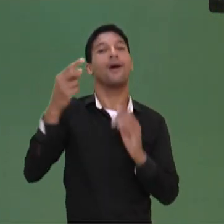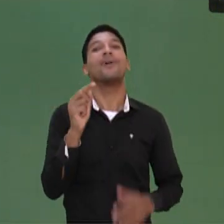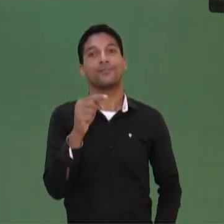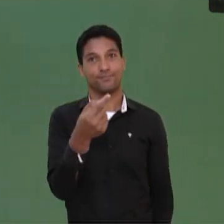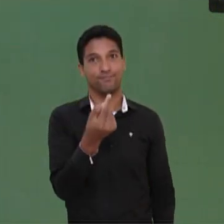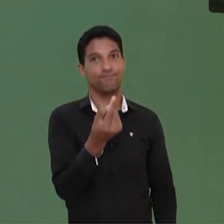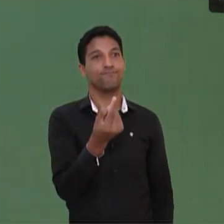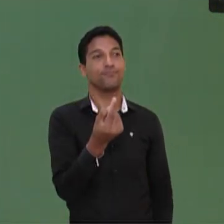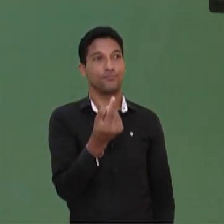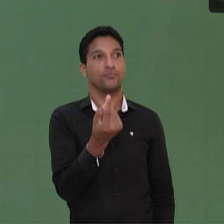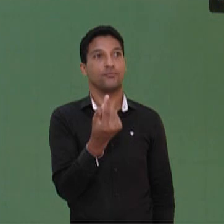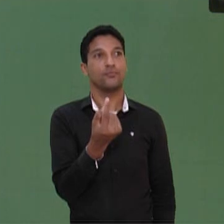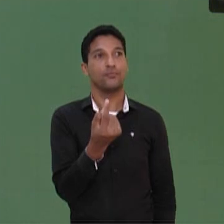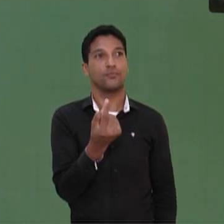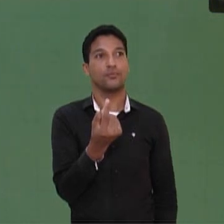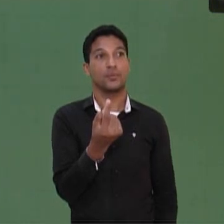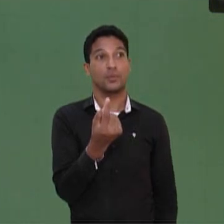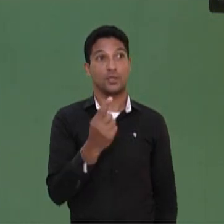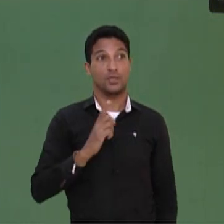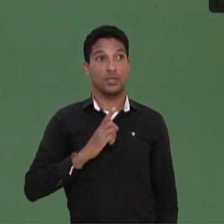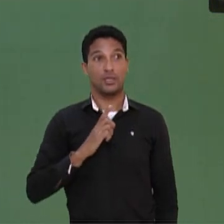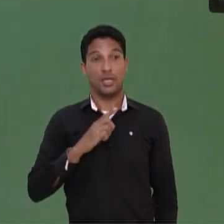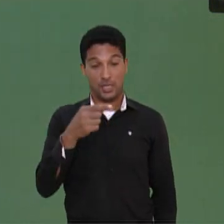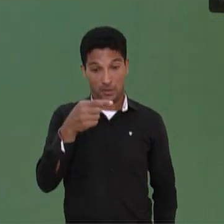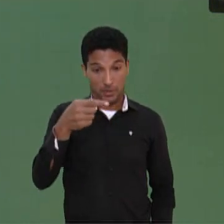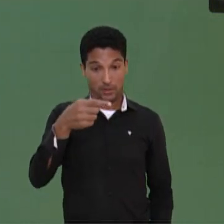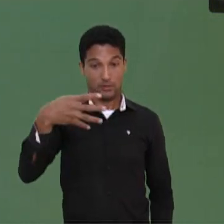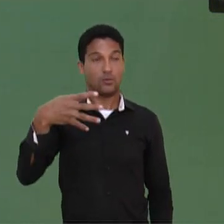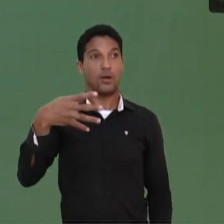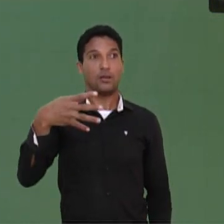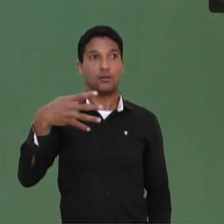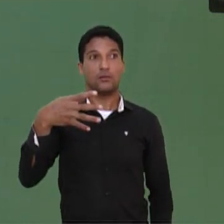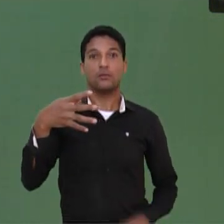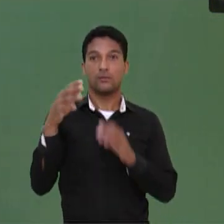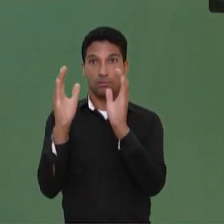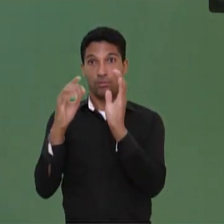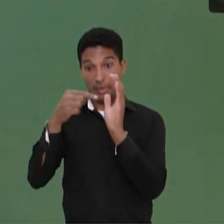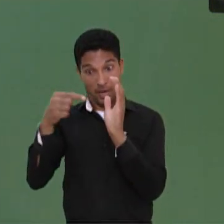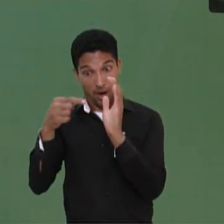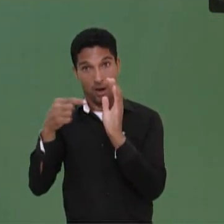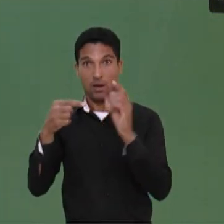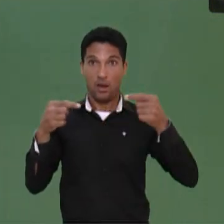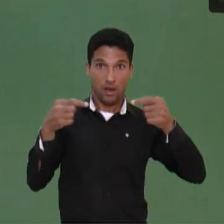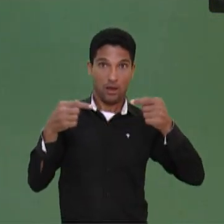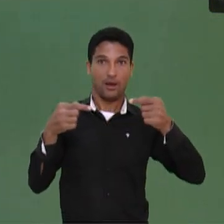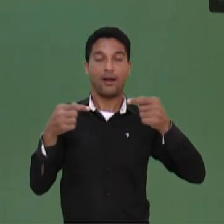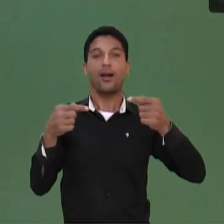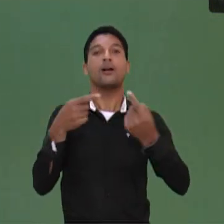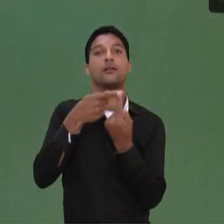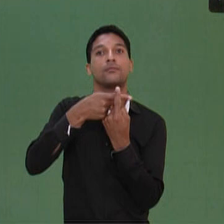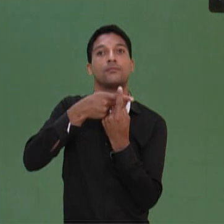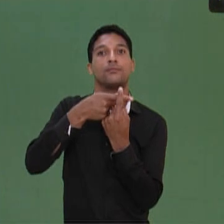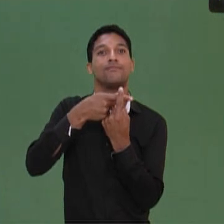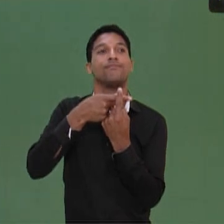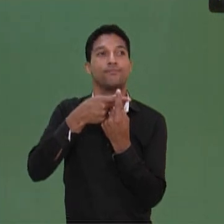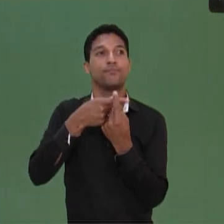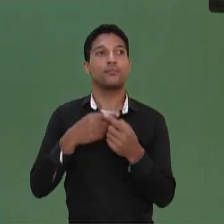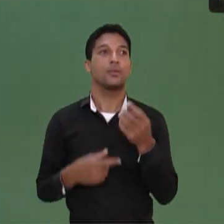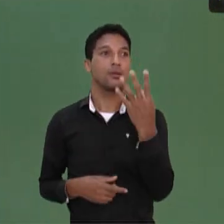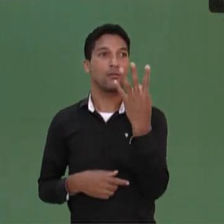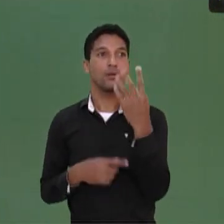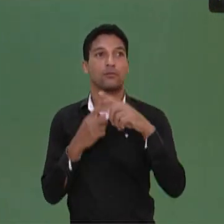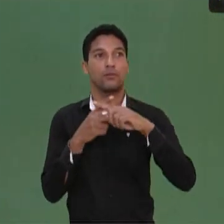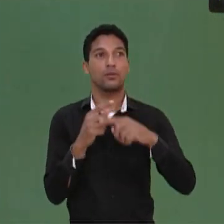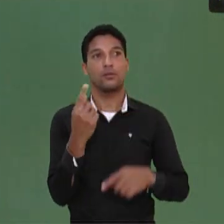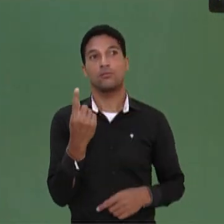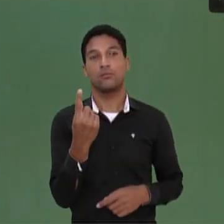vezes menos 1, então tem um número negativo, multiplicando outro número negativo. Regrinha de sinal mais, 4 vezes 1,